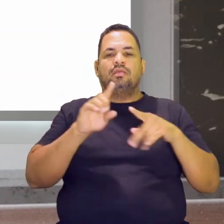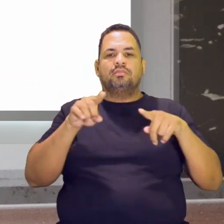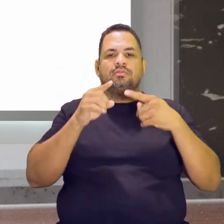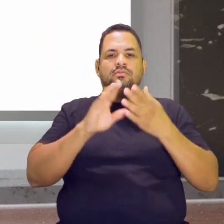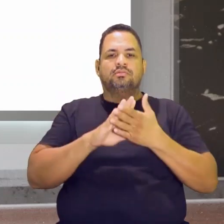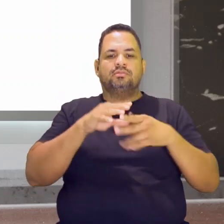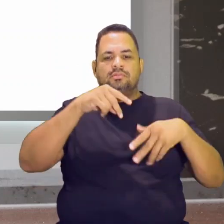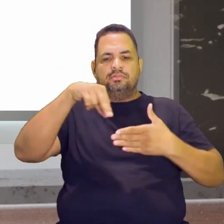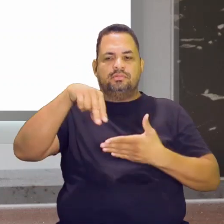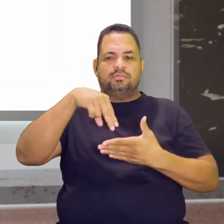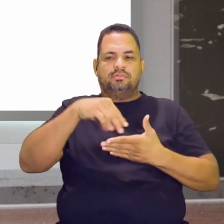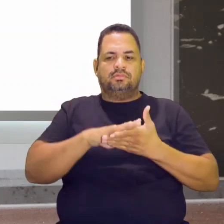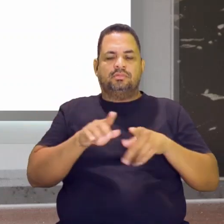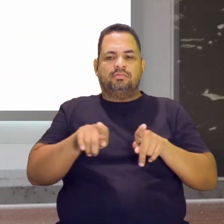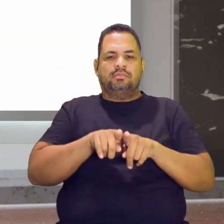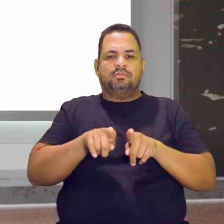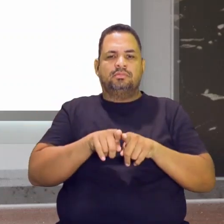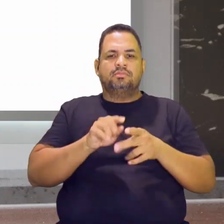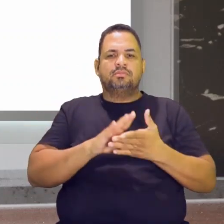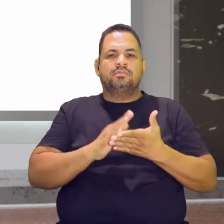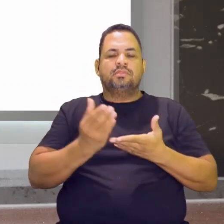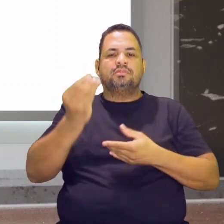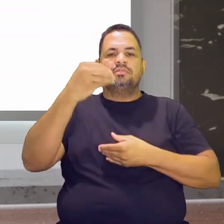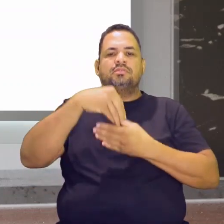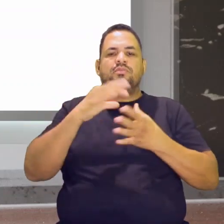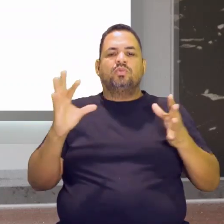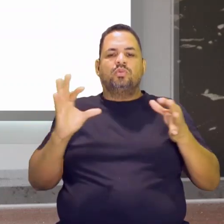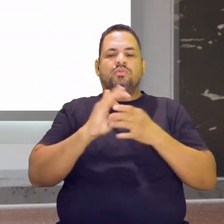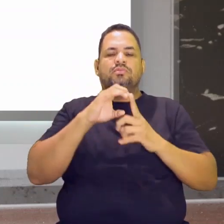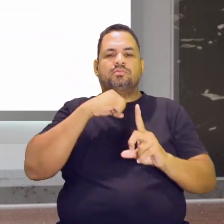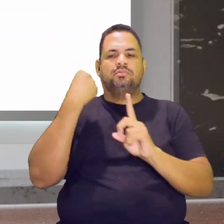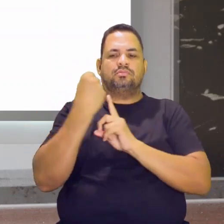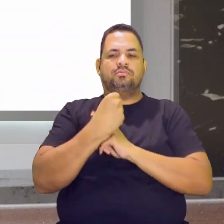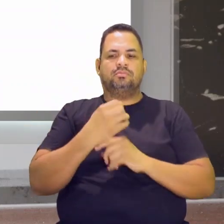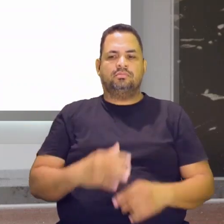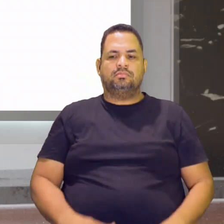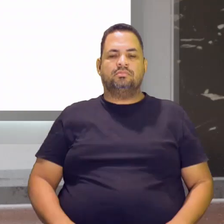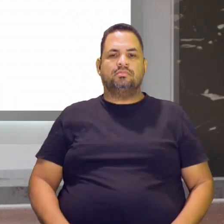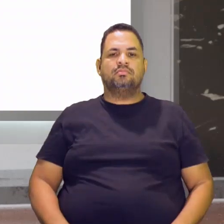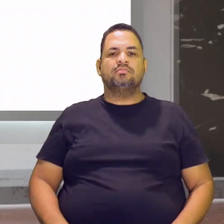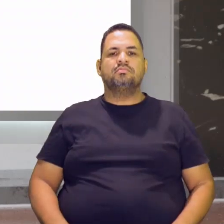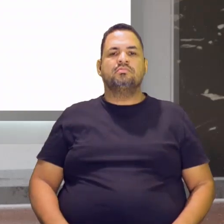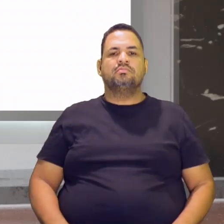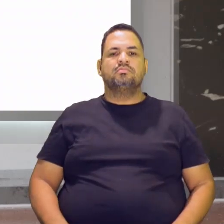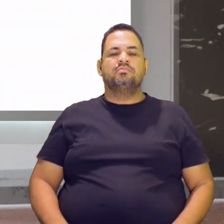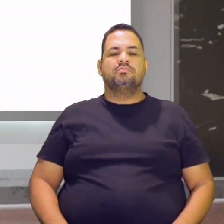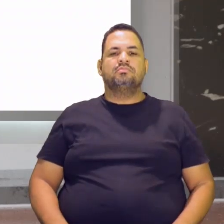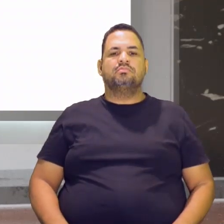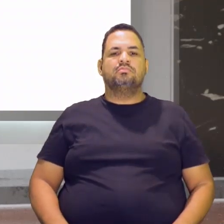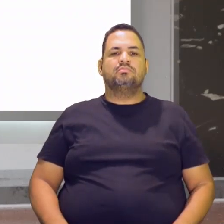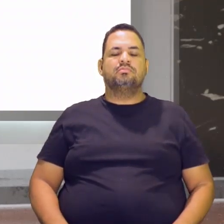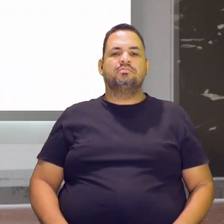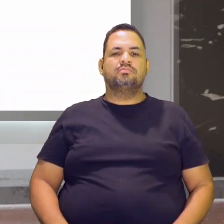também de dança, têm a ver com aquele contexto social, isso mesmo, onde havia